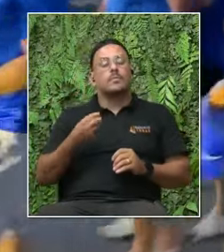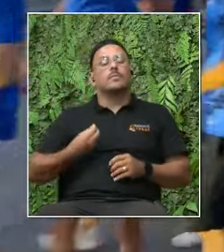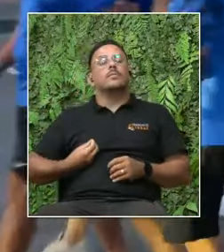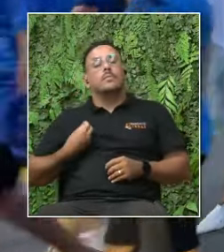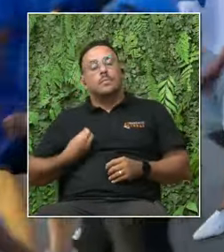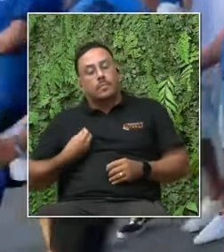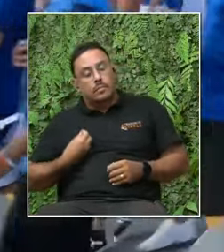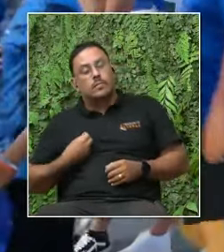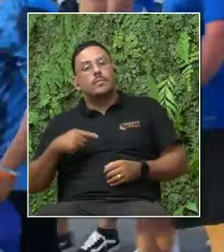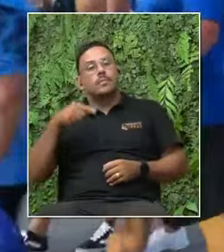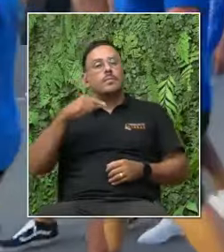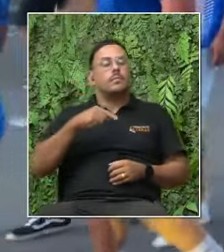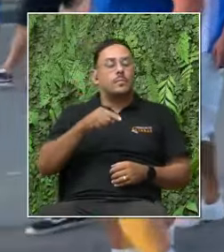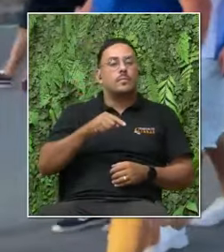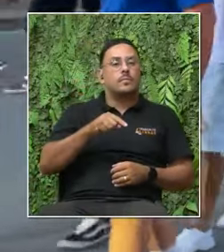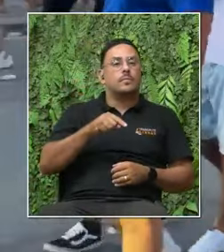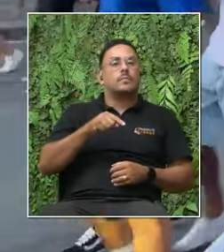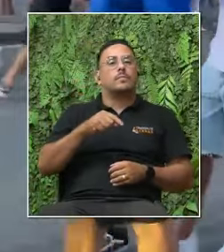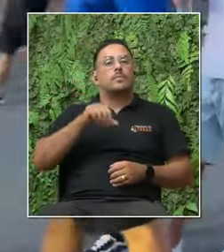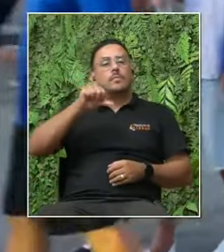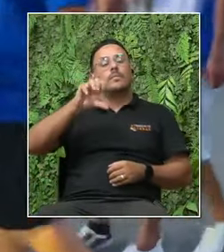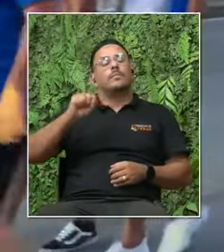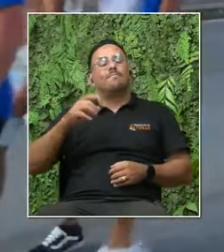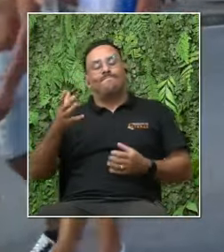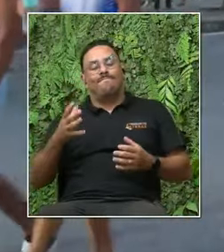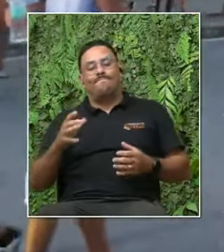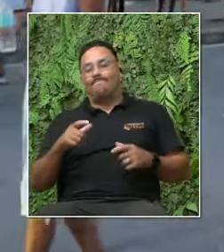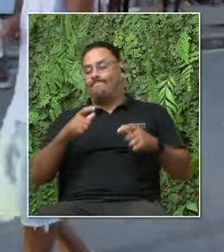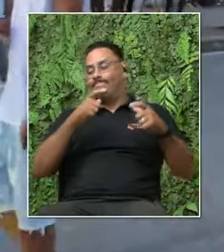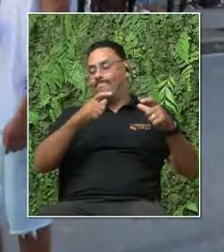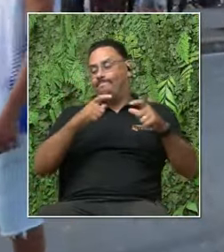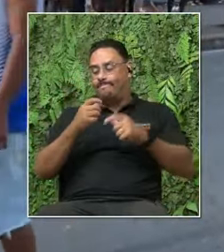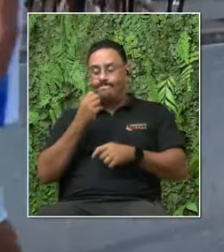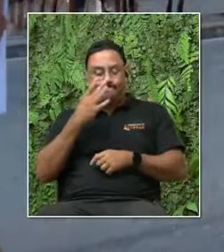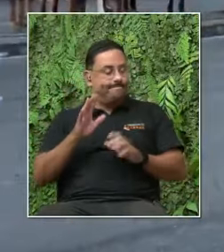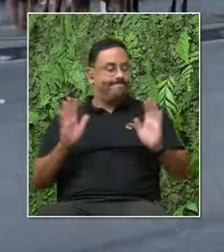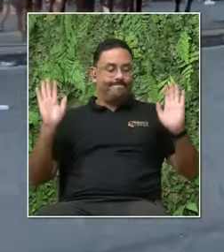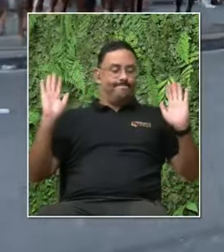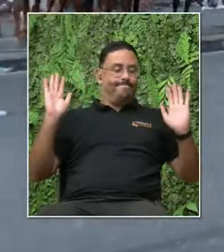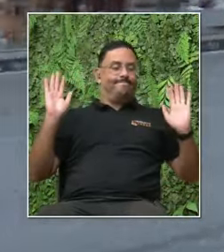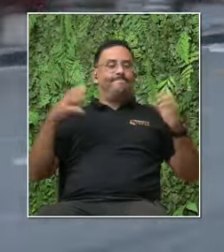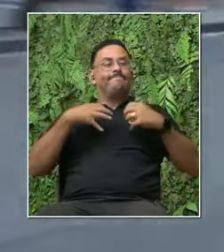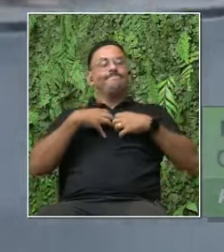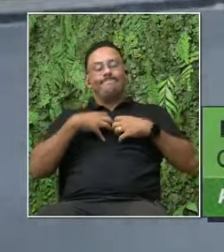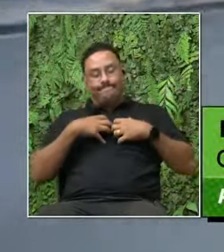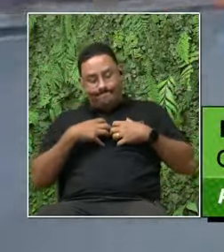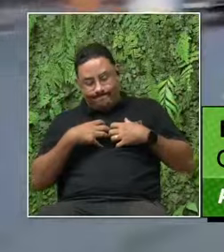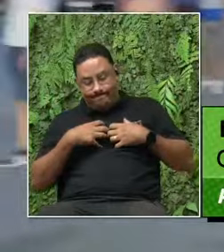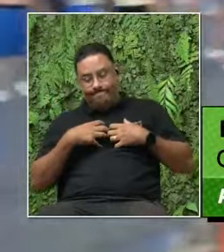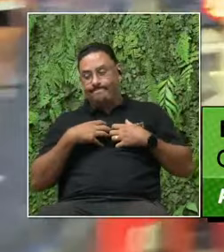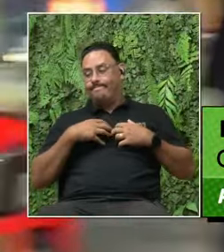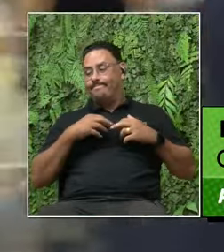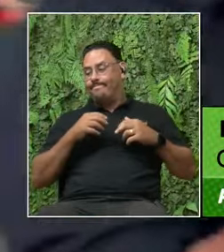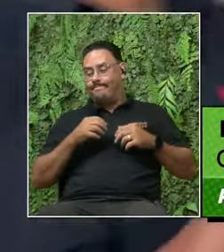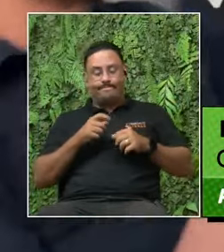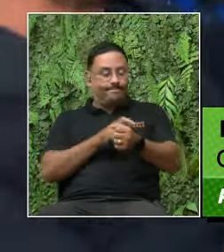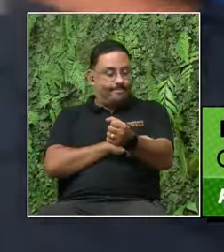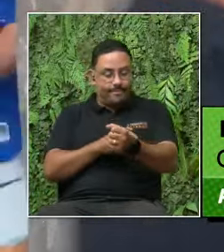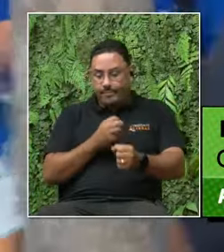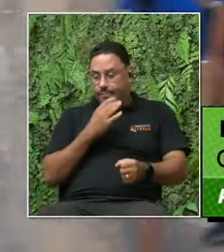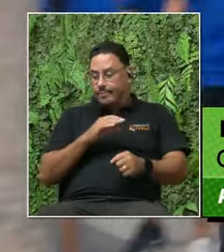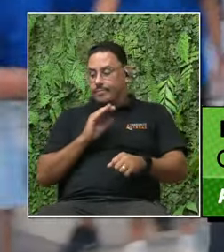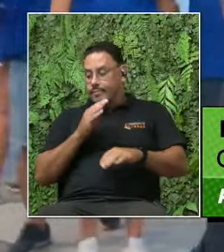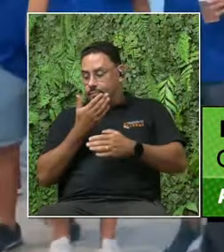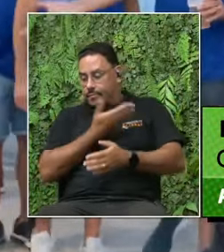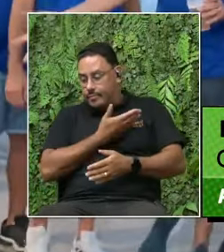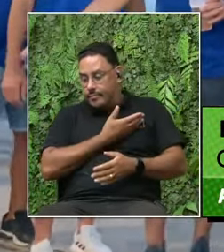o Bibico tá na galera mas é claro que o clima não tá legal o clima aqui tá meio tenso vou aqui vamos chegar aqui com meus amigos tudo bom